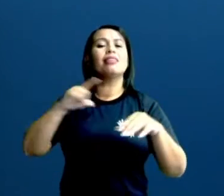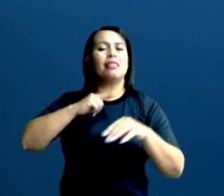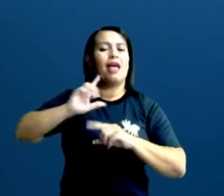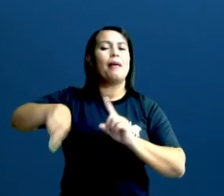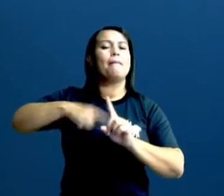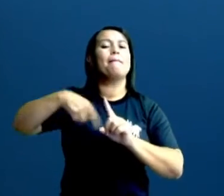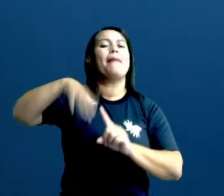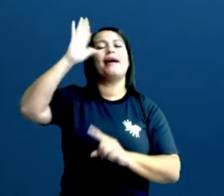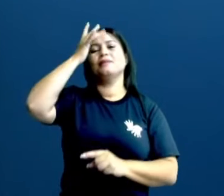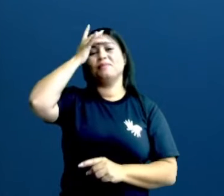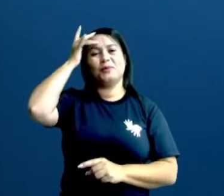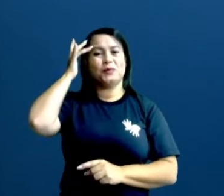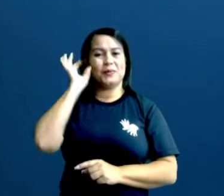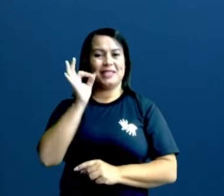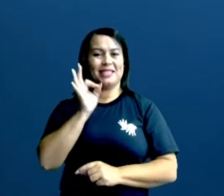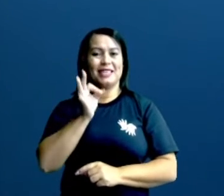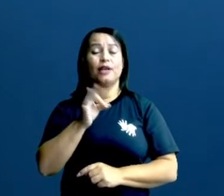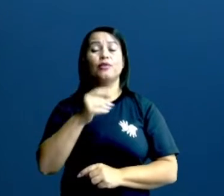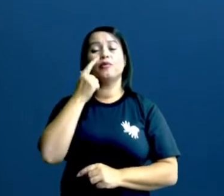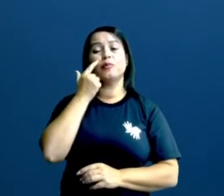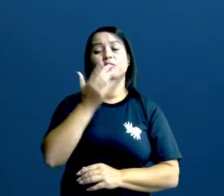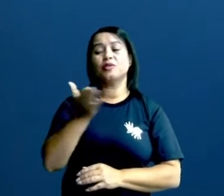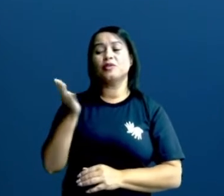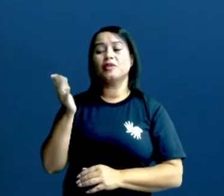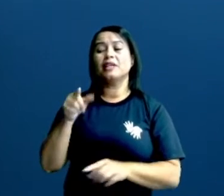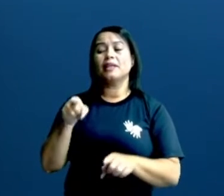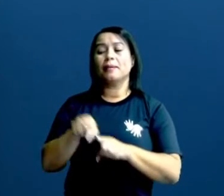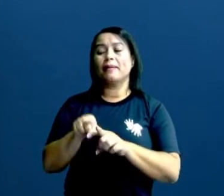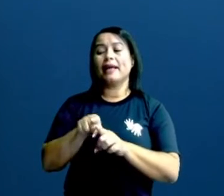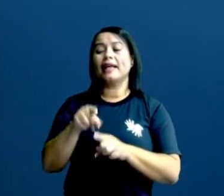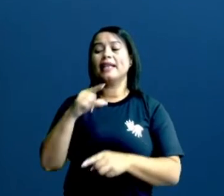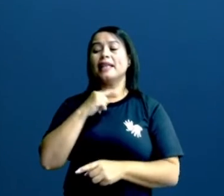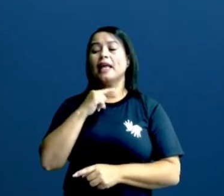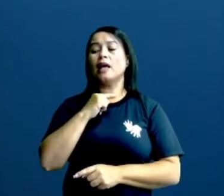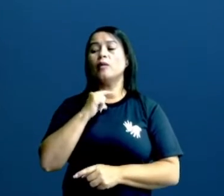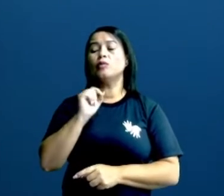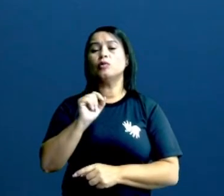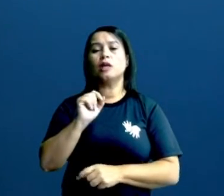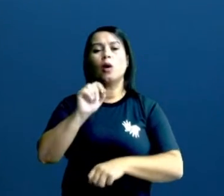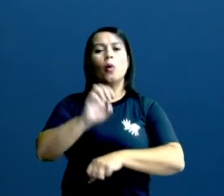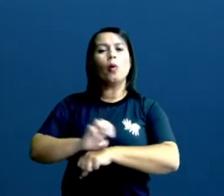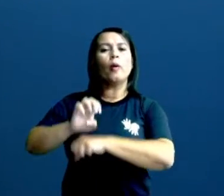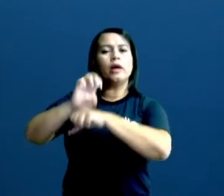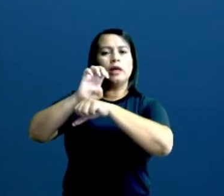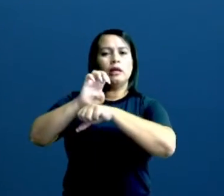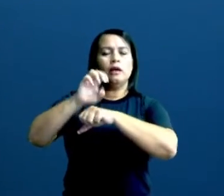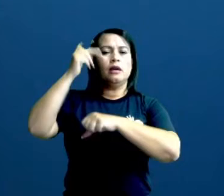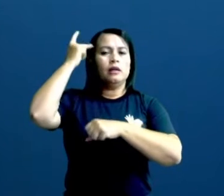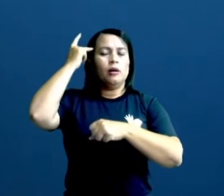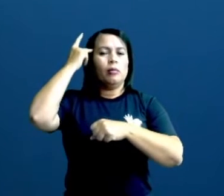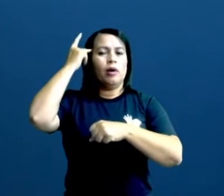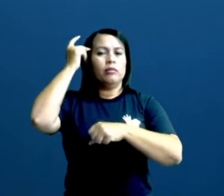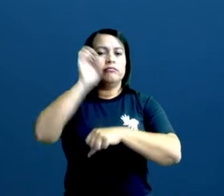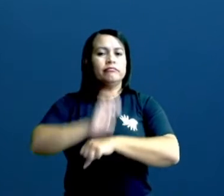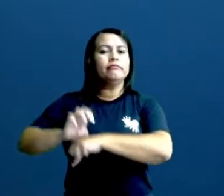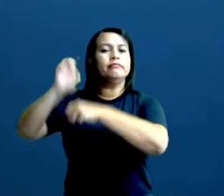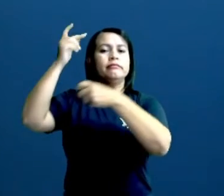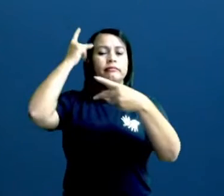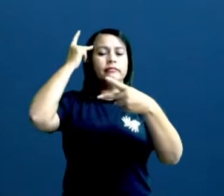concentração de pessoas, certo? Aqui com destaque, né, a gente vai ressaltar o estado de São